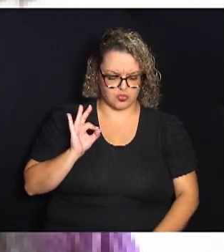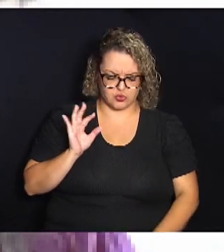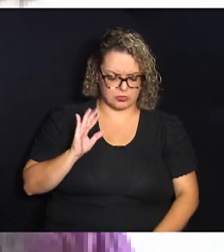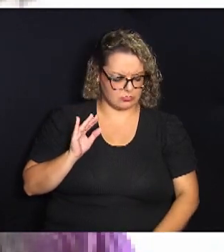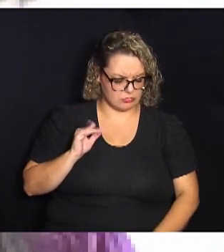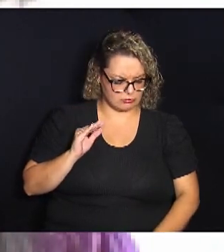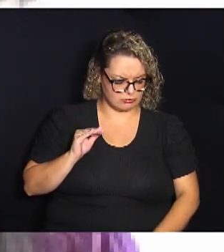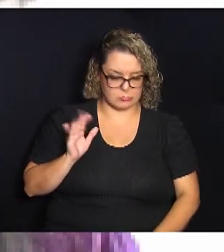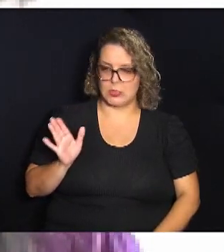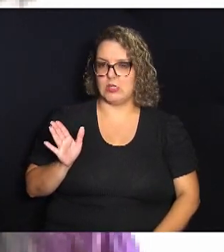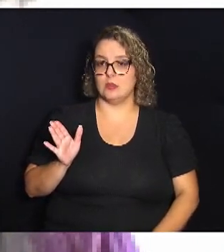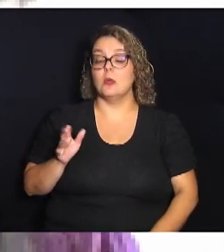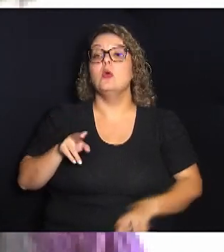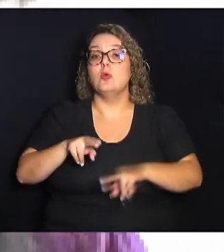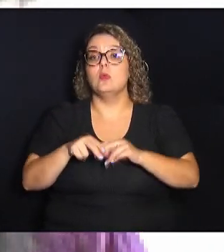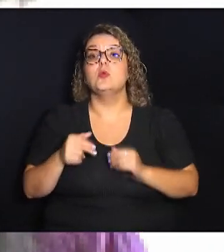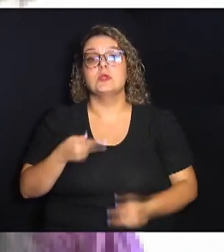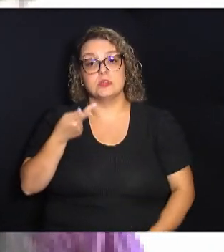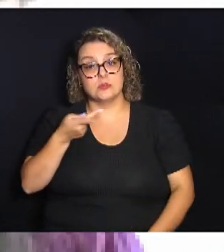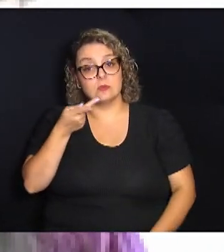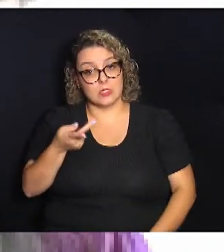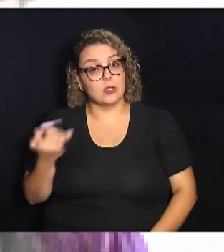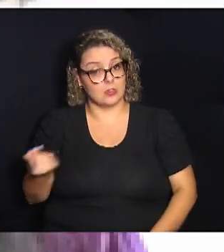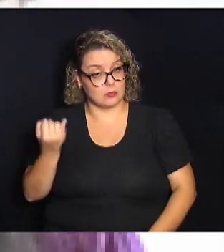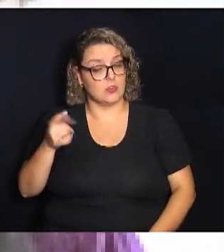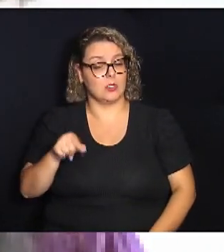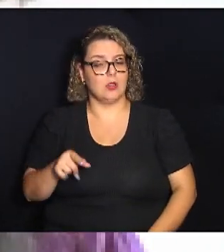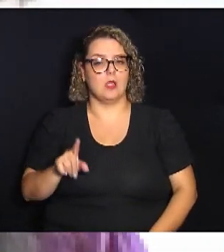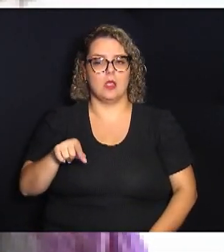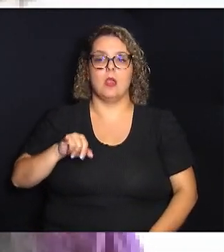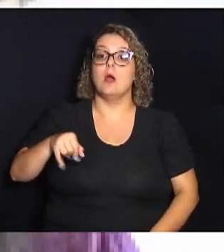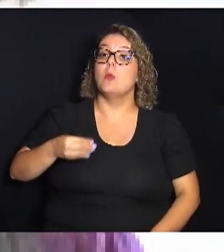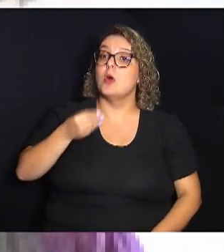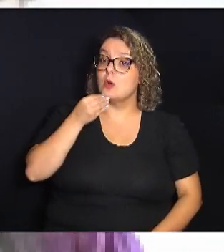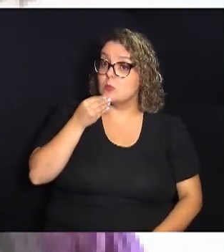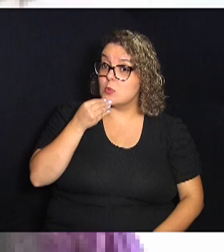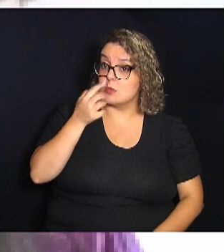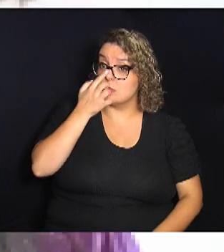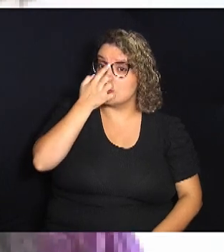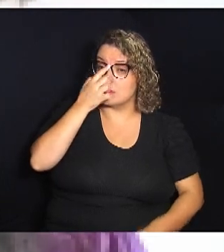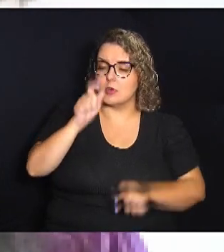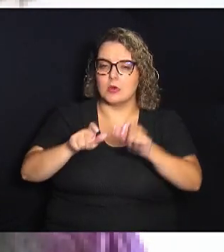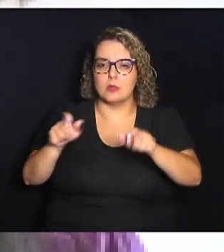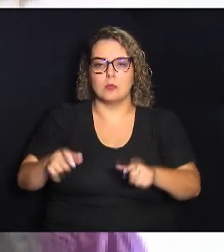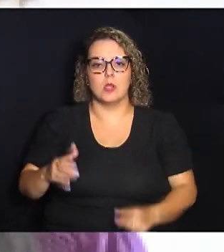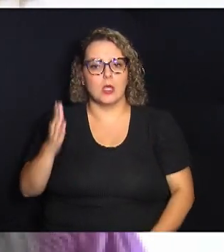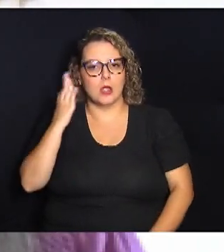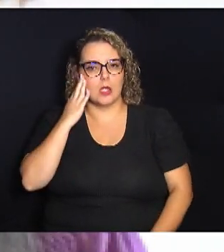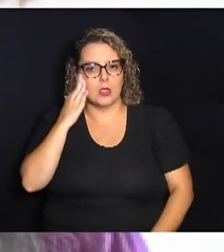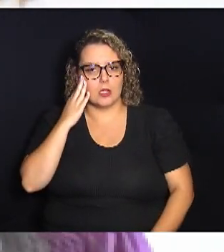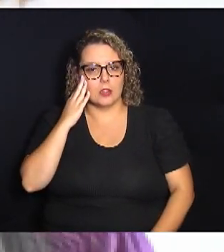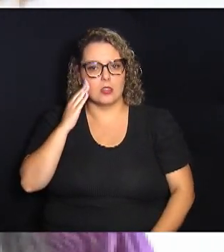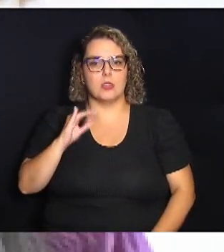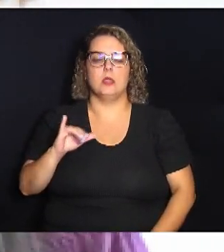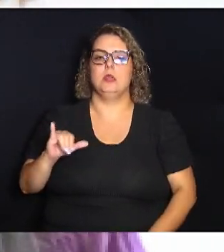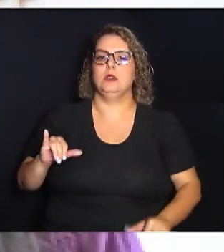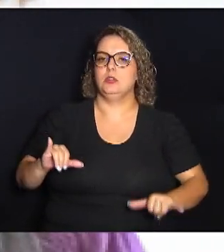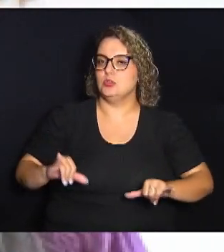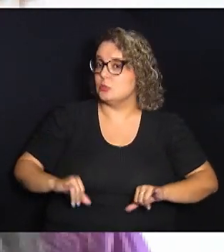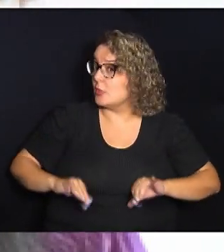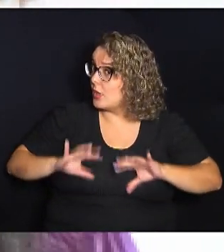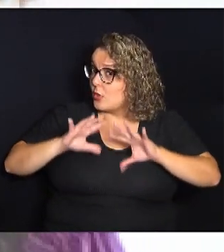bacana a gente poder falar desse tema, porque realmente é uma oportunidade para que as pessoas entendam que esse sofrimento está acontecendo com todo